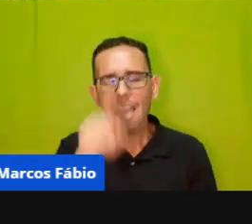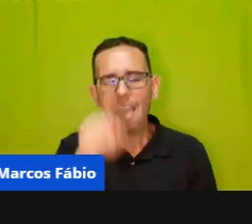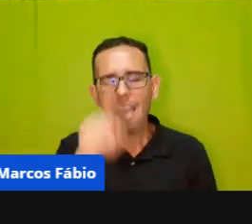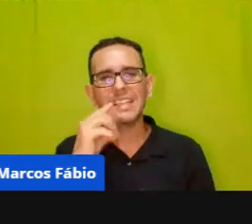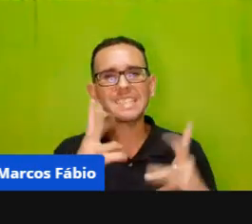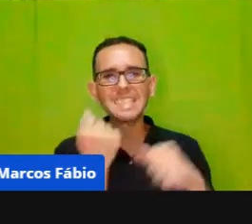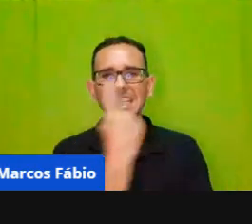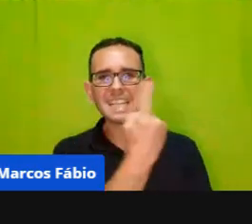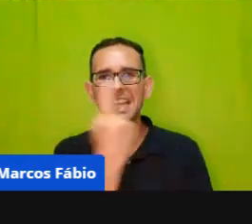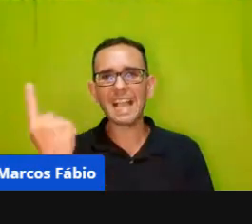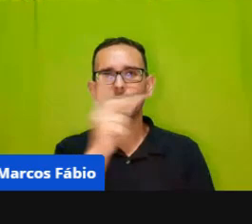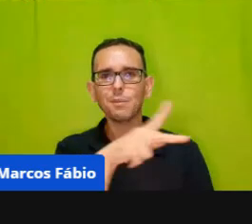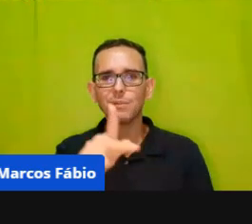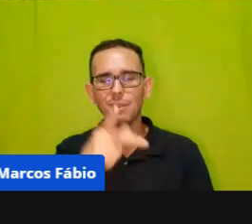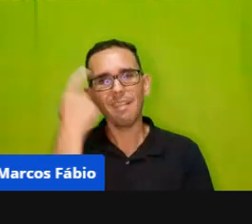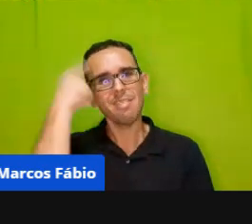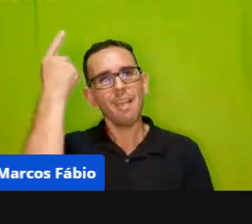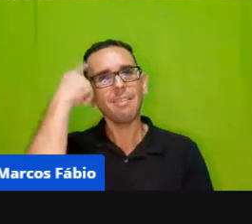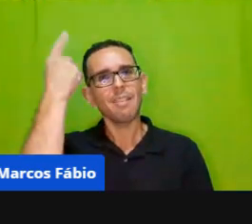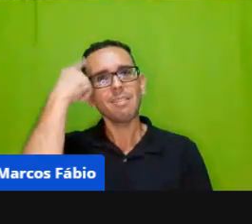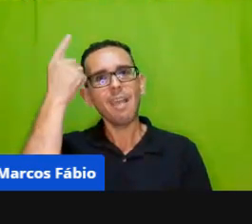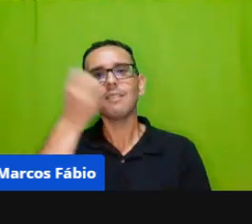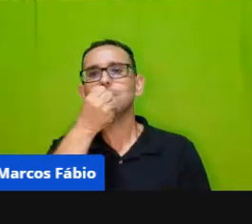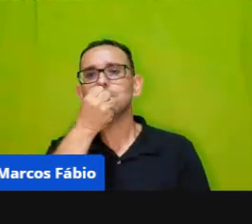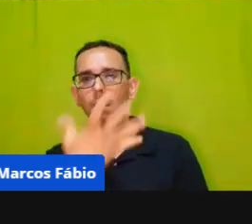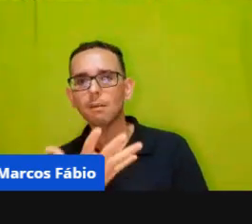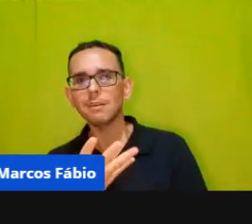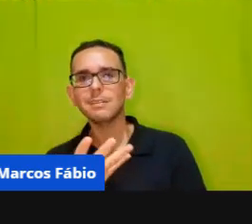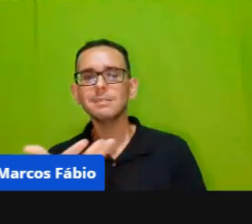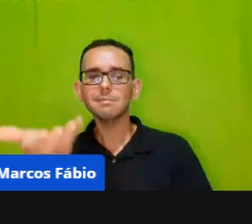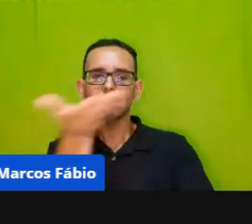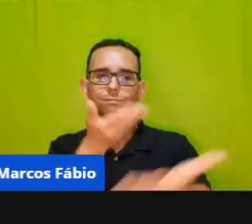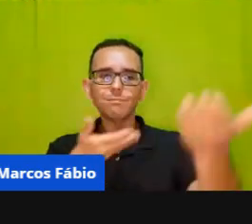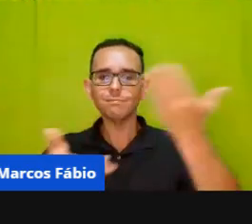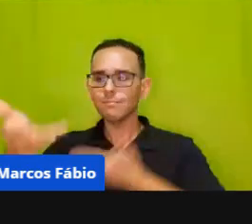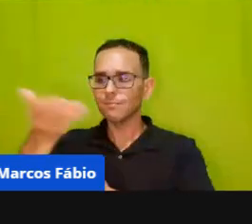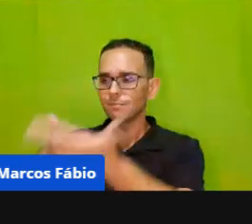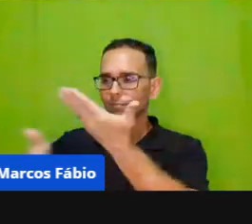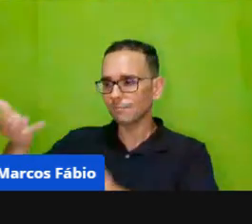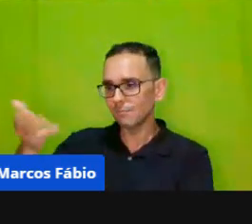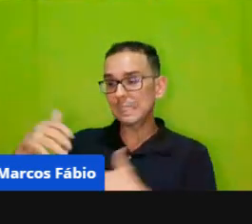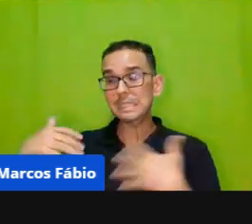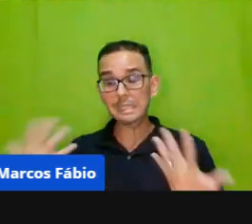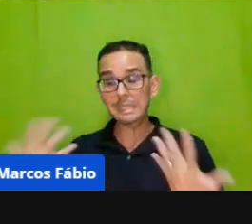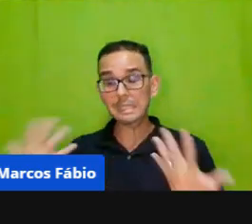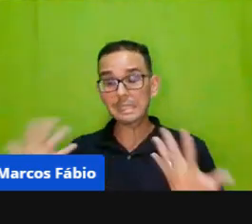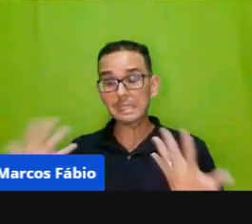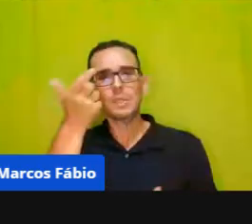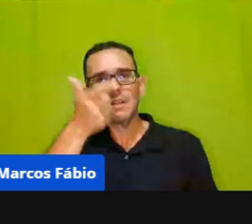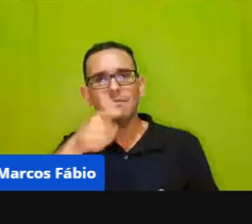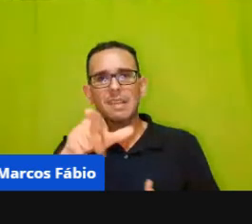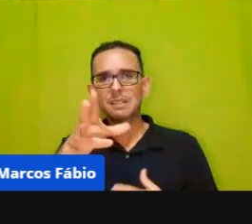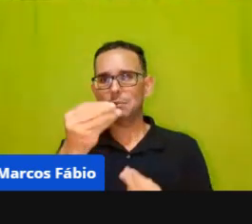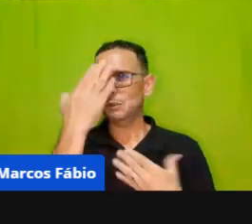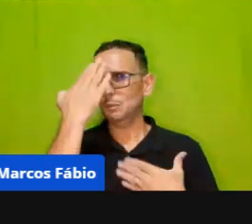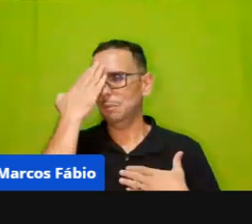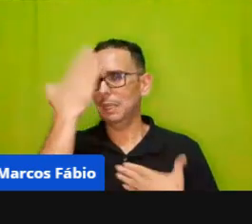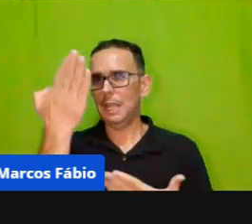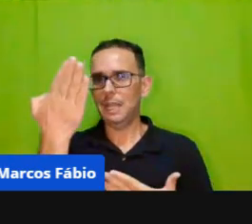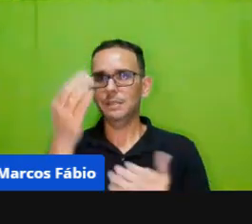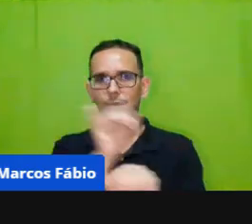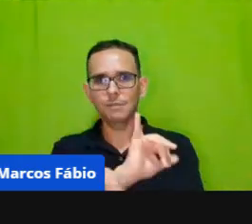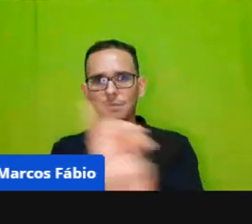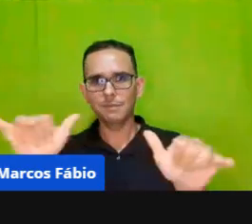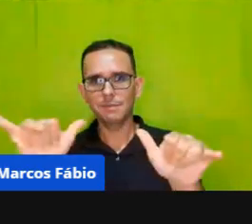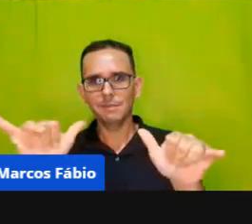ideias, bastante coisas sendo realizadas, né, de como estão sendo realizadas. Então, é isso, gente. Mais uma vez, muito obrigado mesmo. Valeu